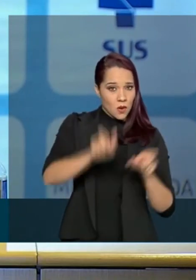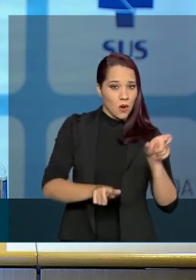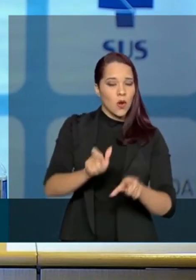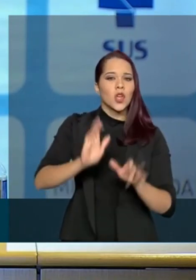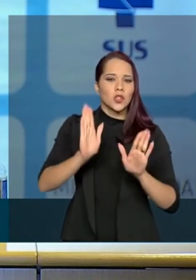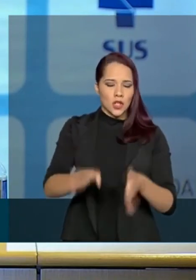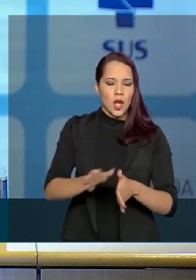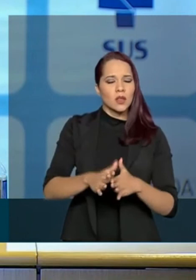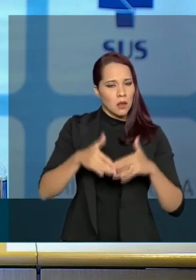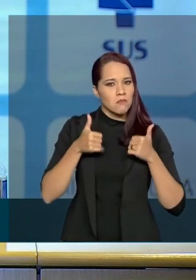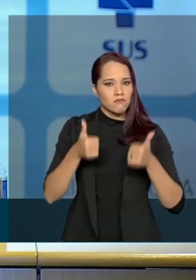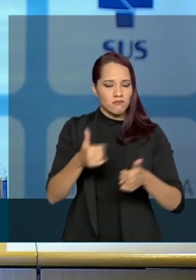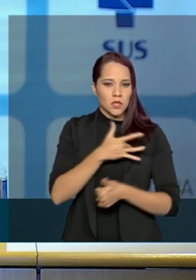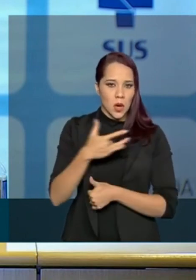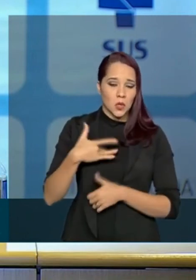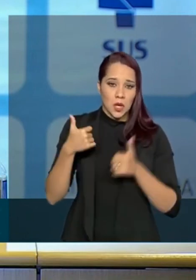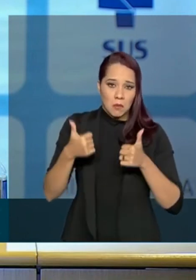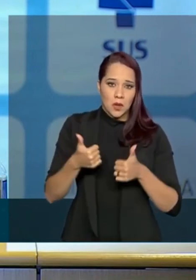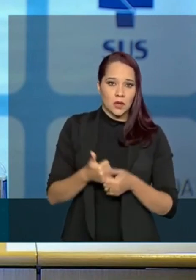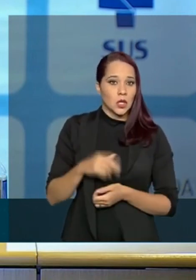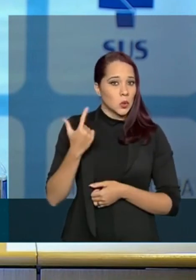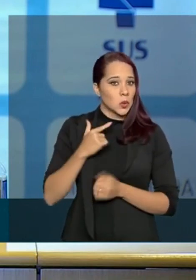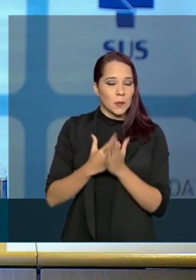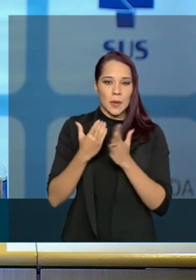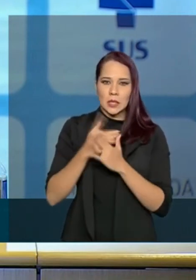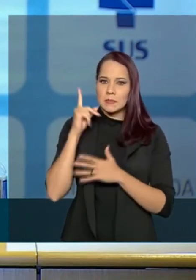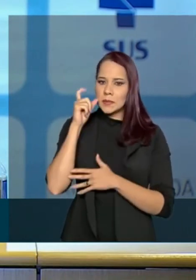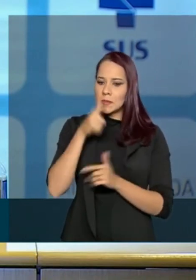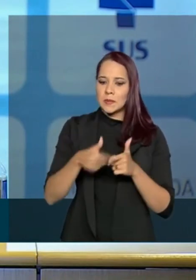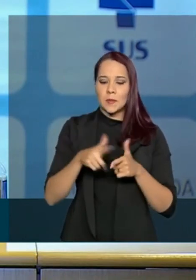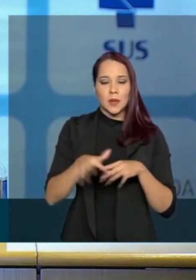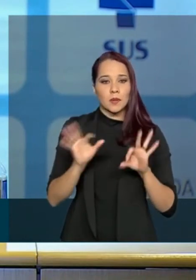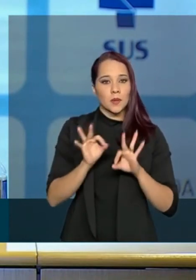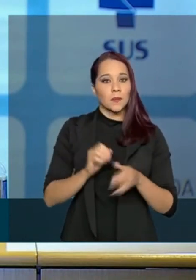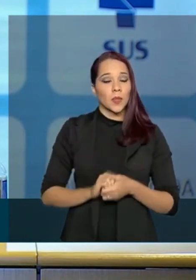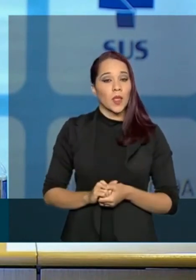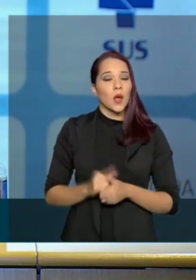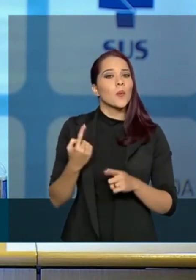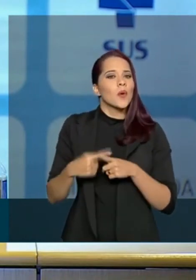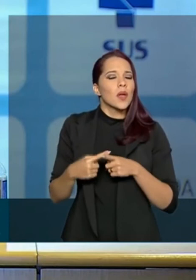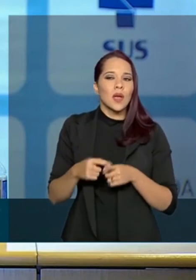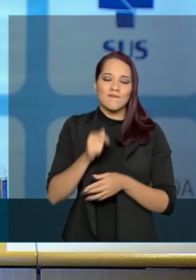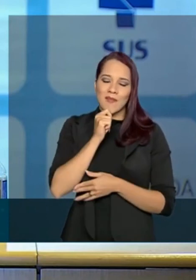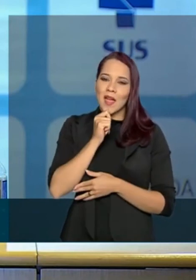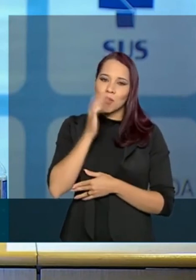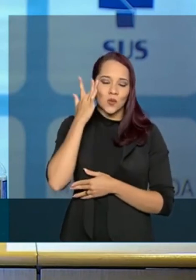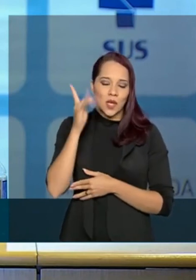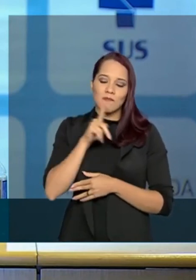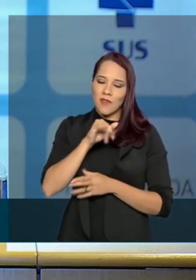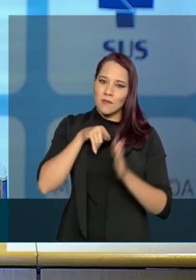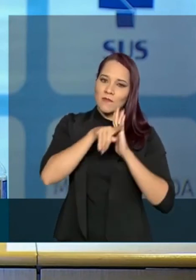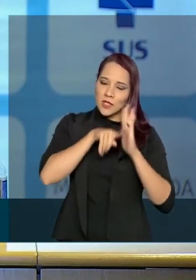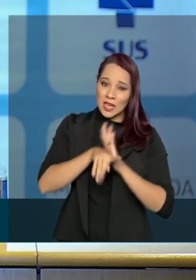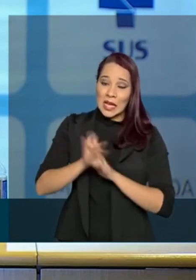já está bem, né, não apresentando maiores complicações. O motivo ainda está sendo investigado para saber se foi em decorrência